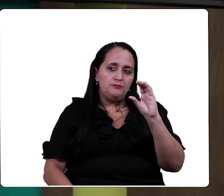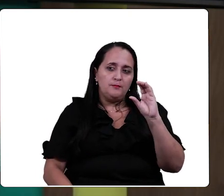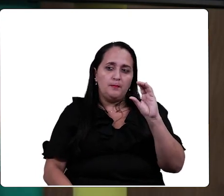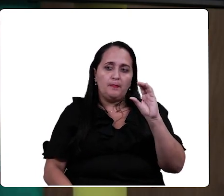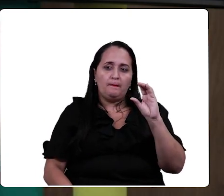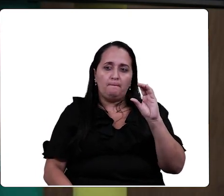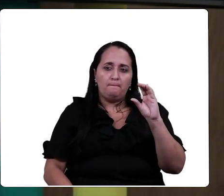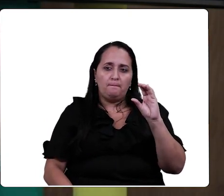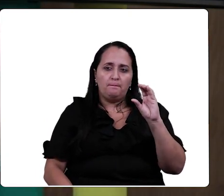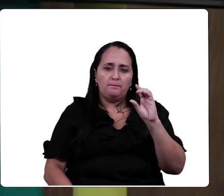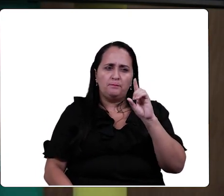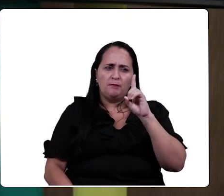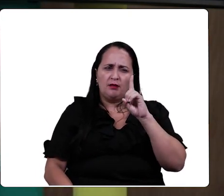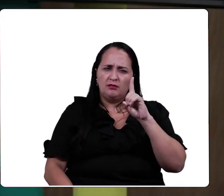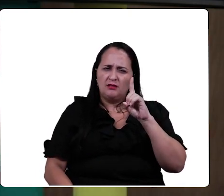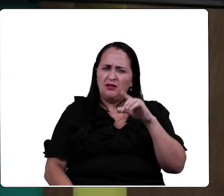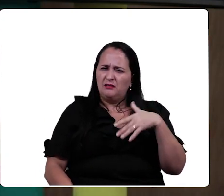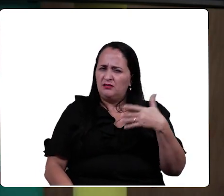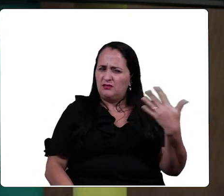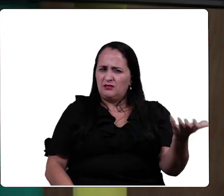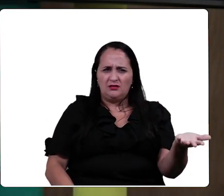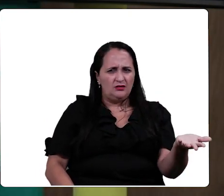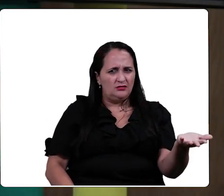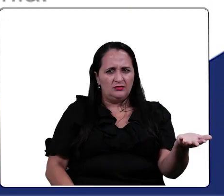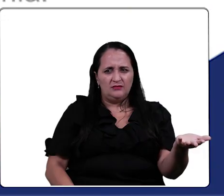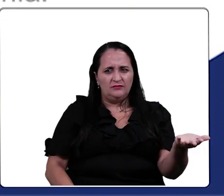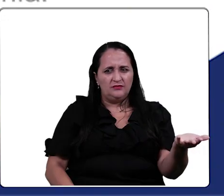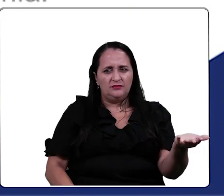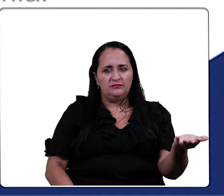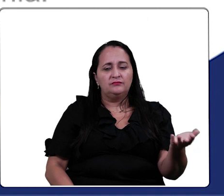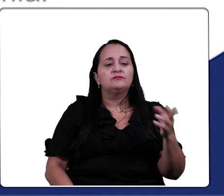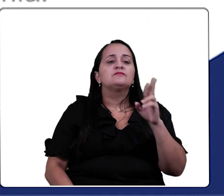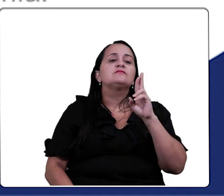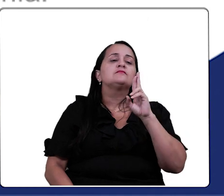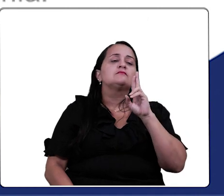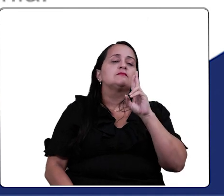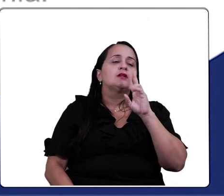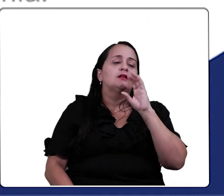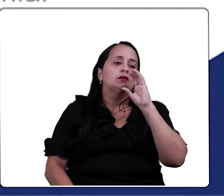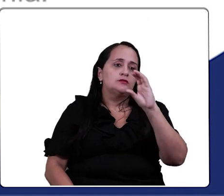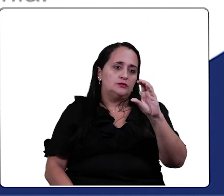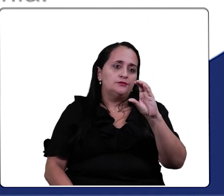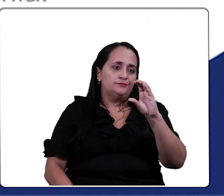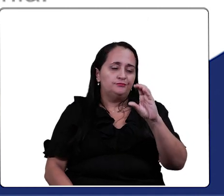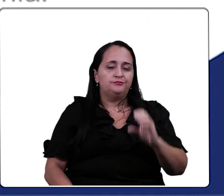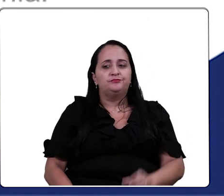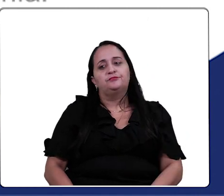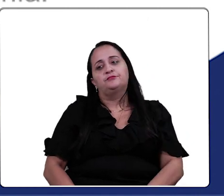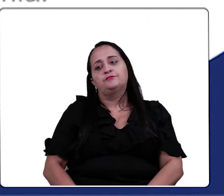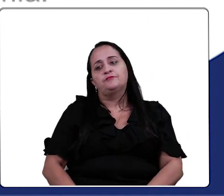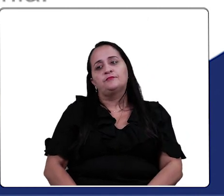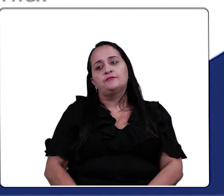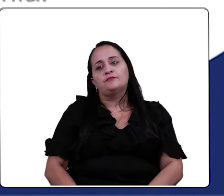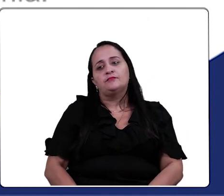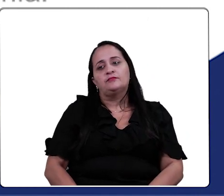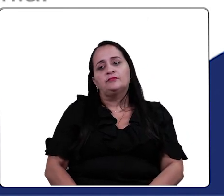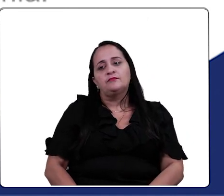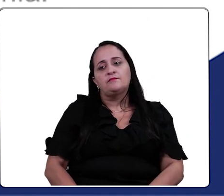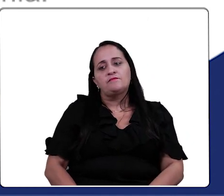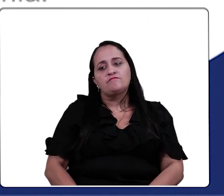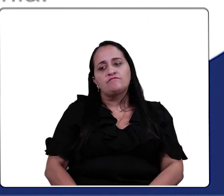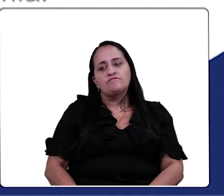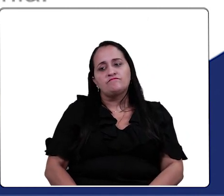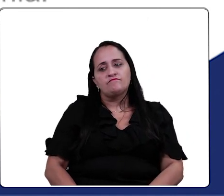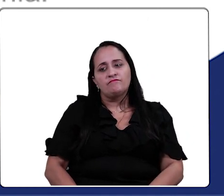A opção da letra D viajou, hein? Não foi? Então, resposta correta, letra C. A campanha